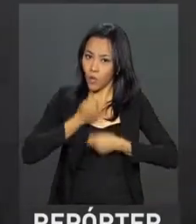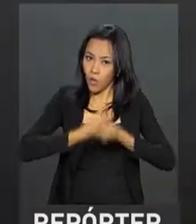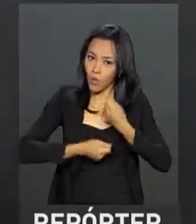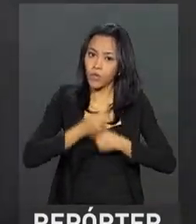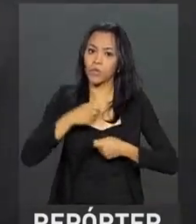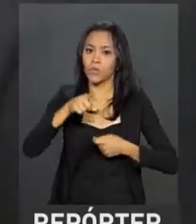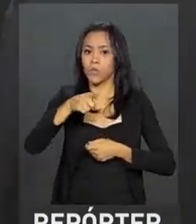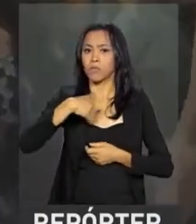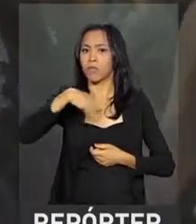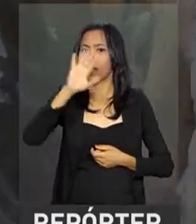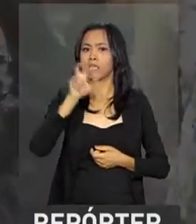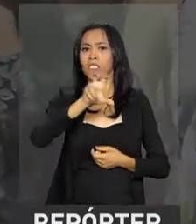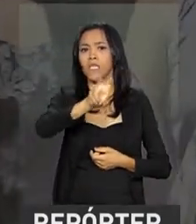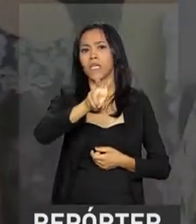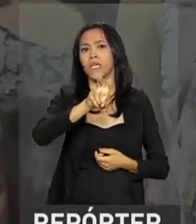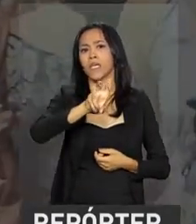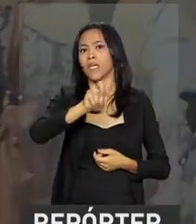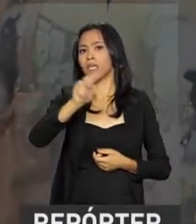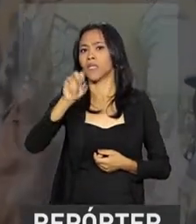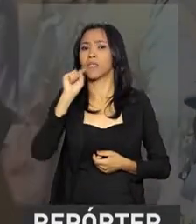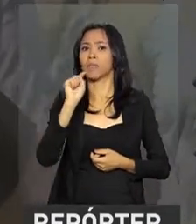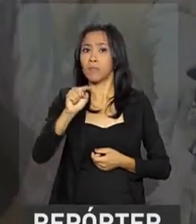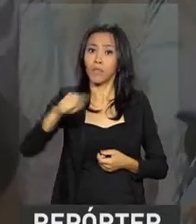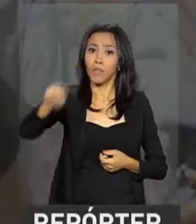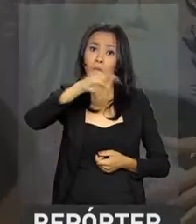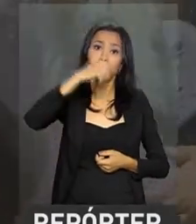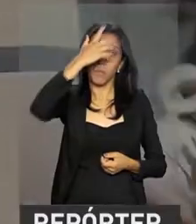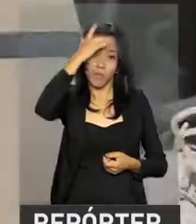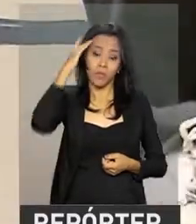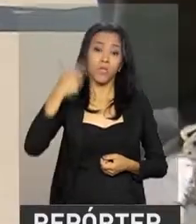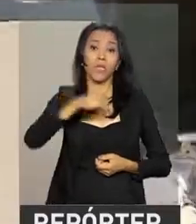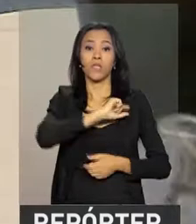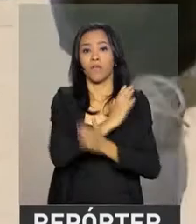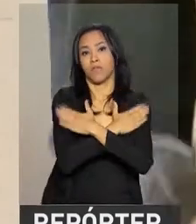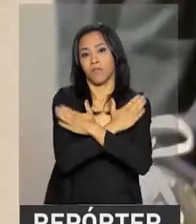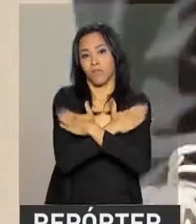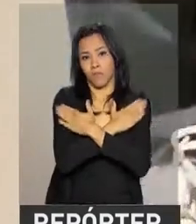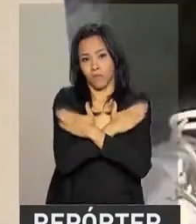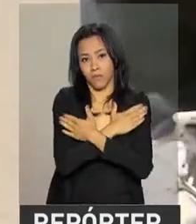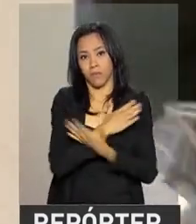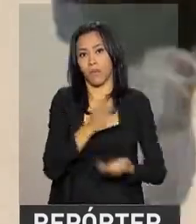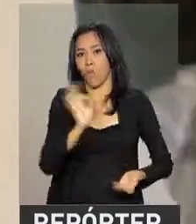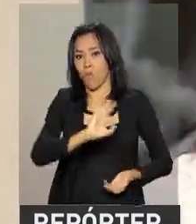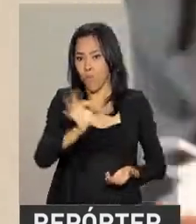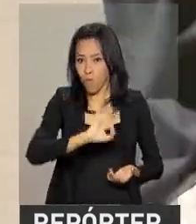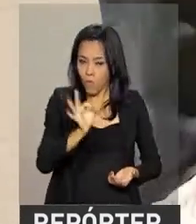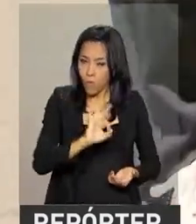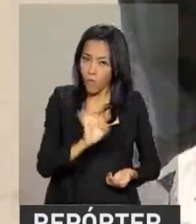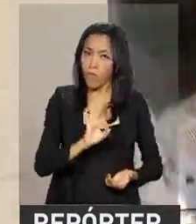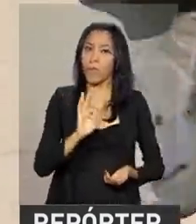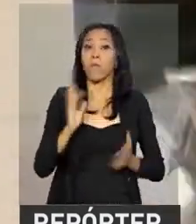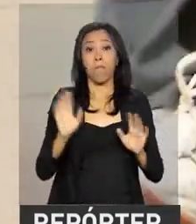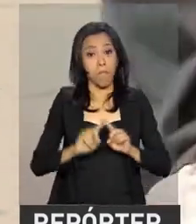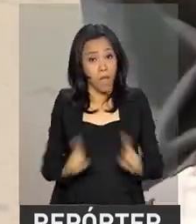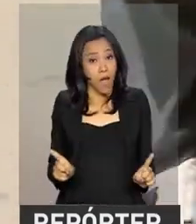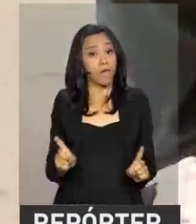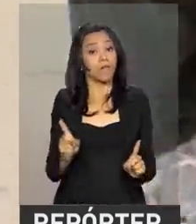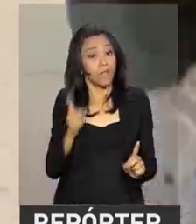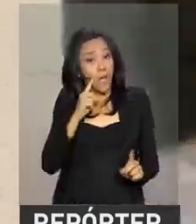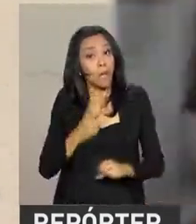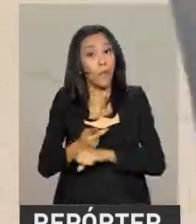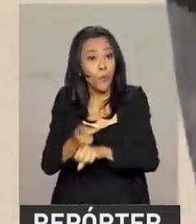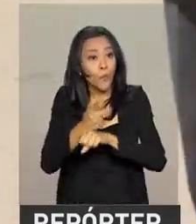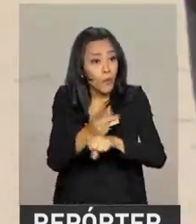de 500 mil pessoas da população desocupada ou seja que não está trabalhando no momento mas que está à procura